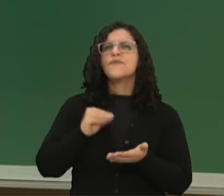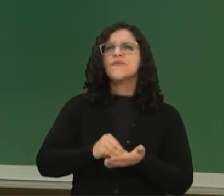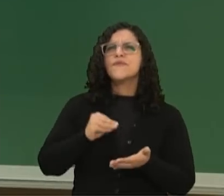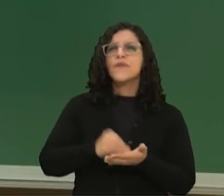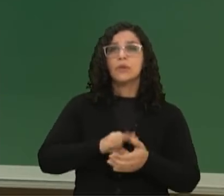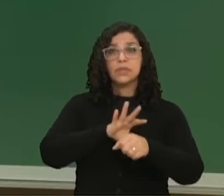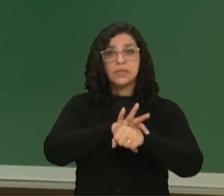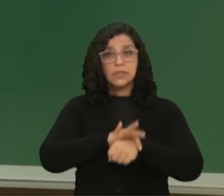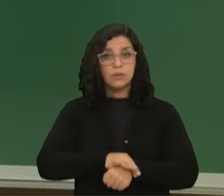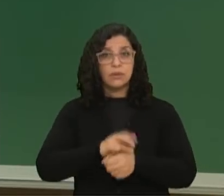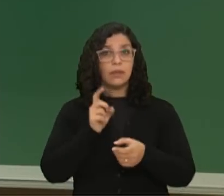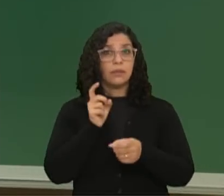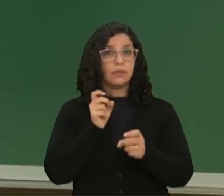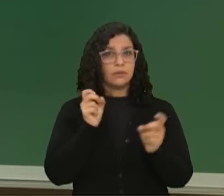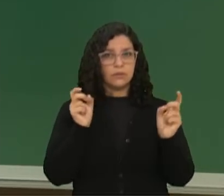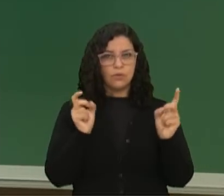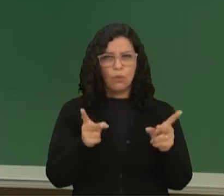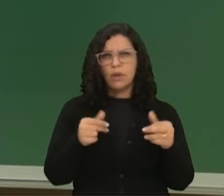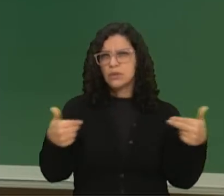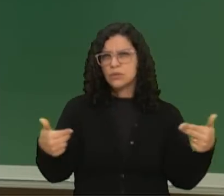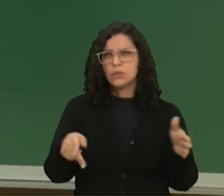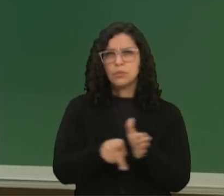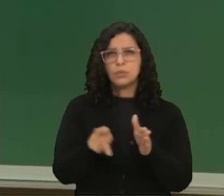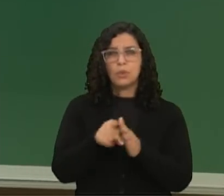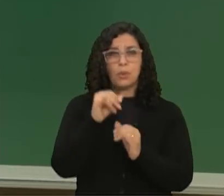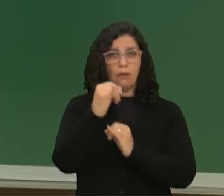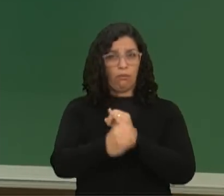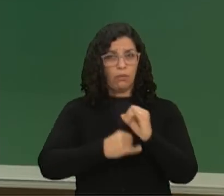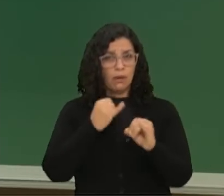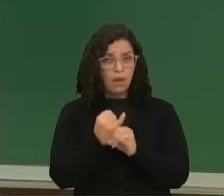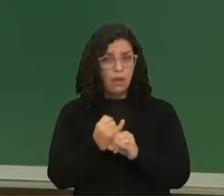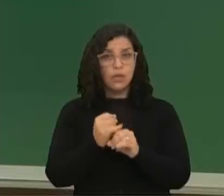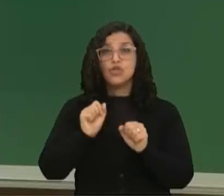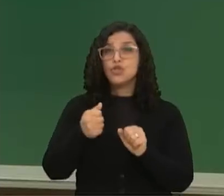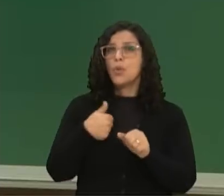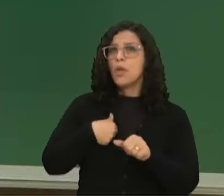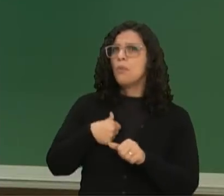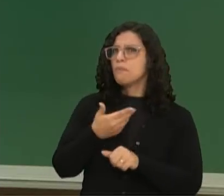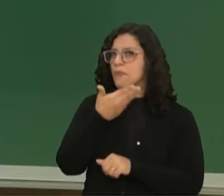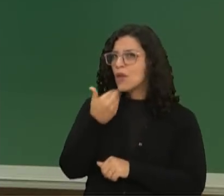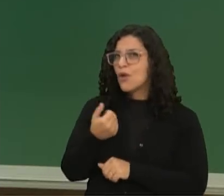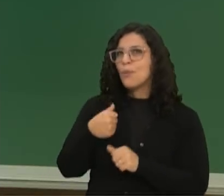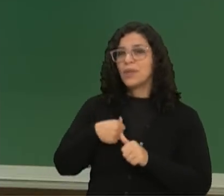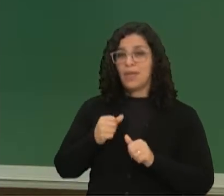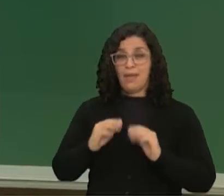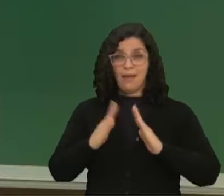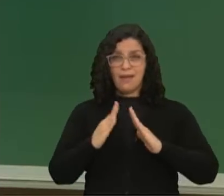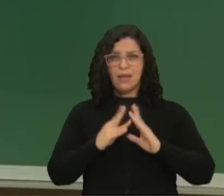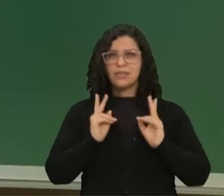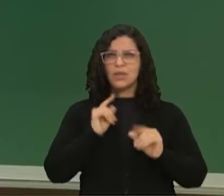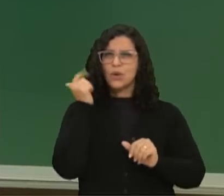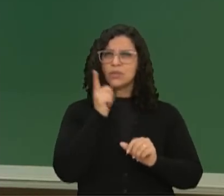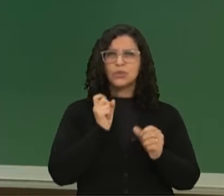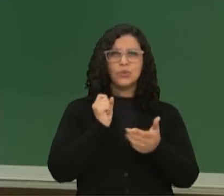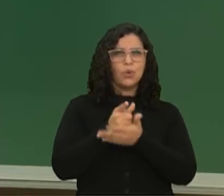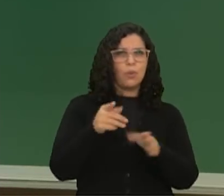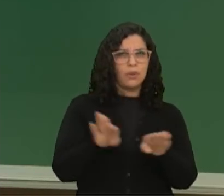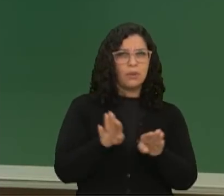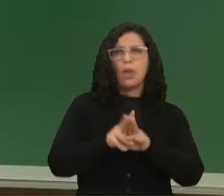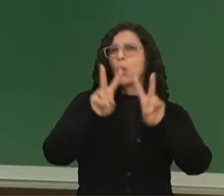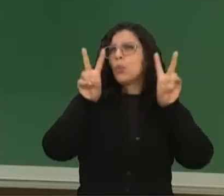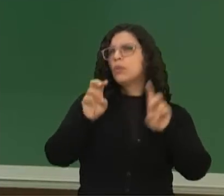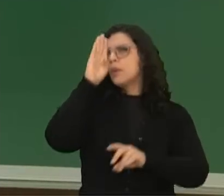segurança nas compras online ou é a praticidade de comprar sem sair de casa? Então, enquanto eu faço a leitura, vão pensando qual é o